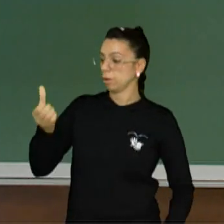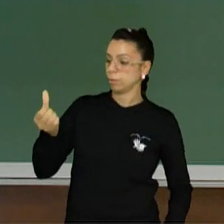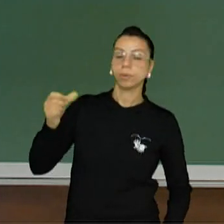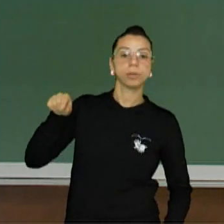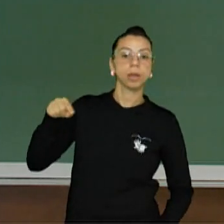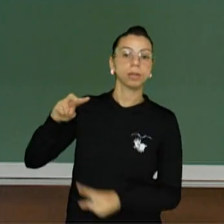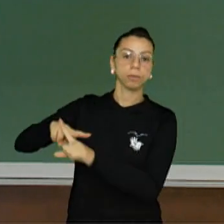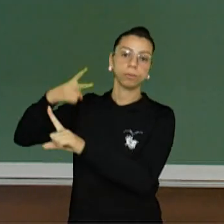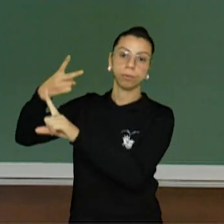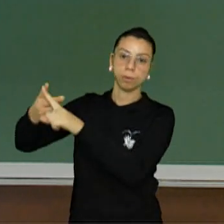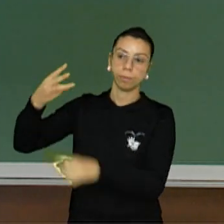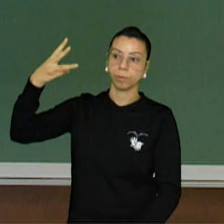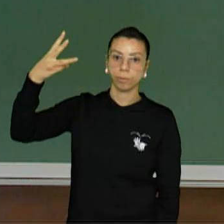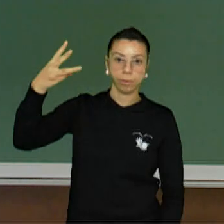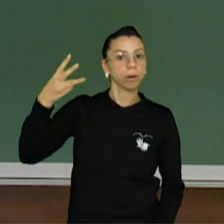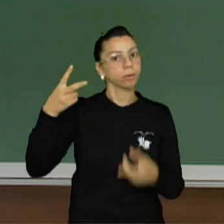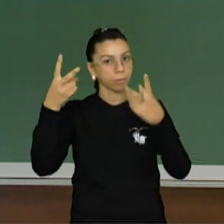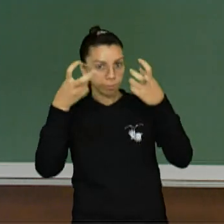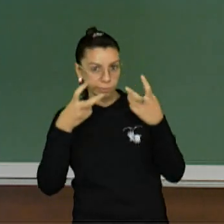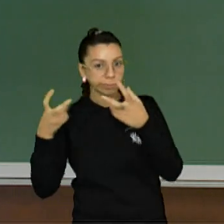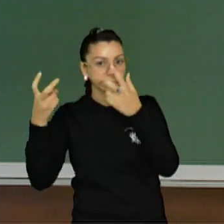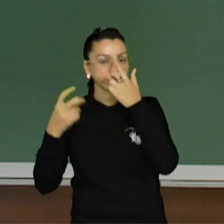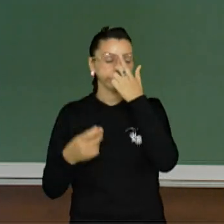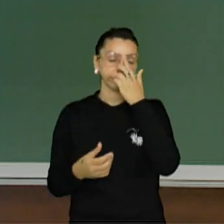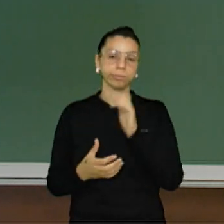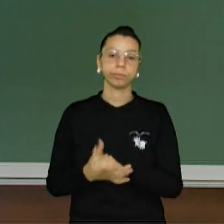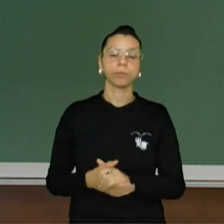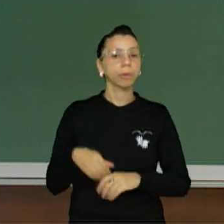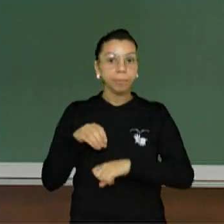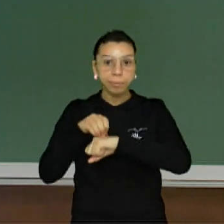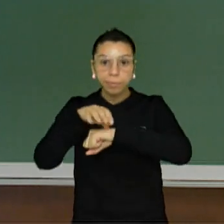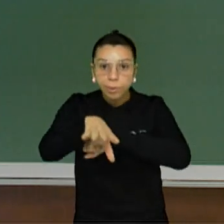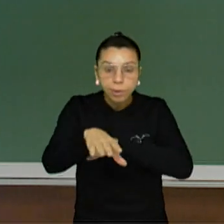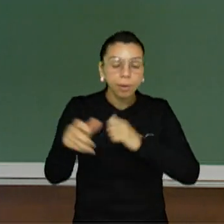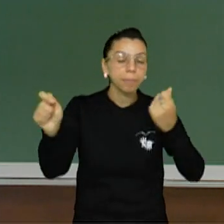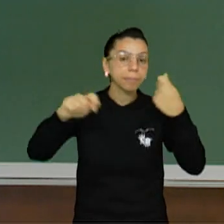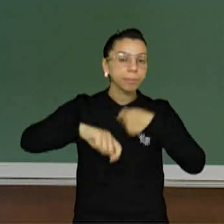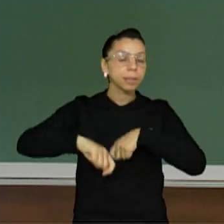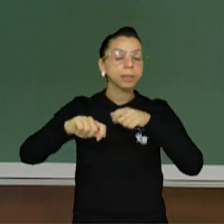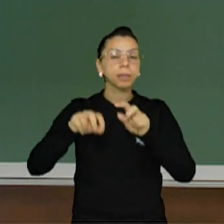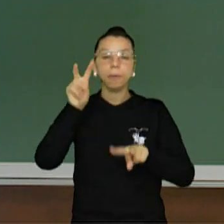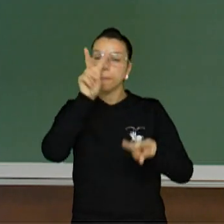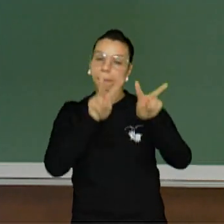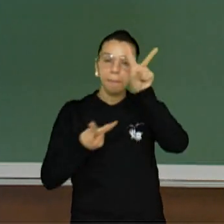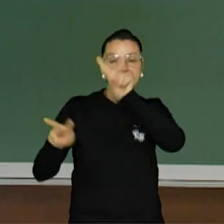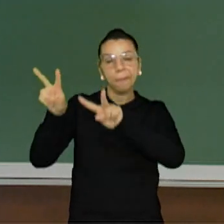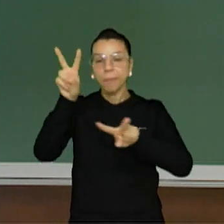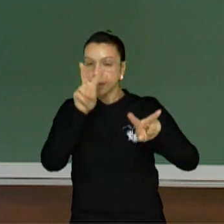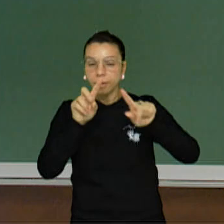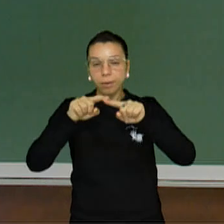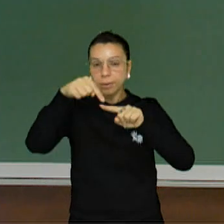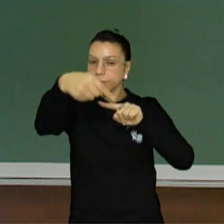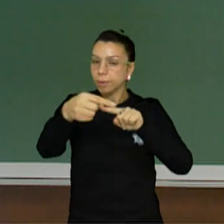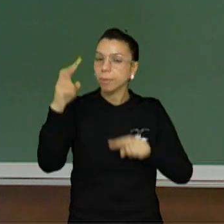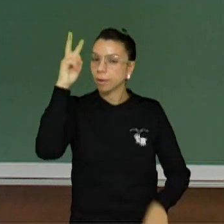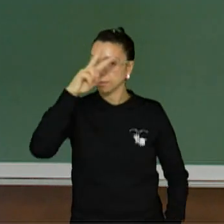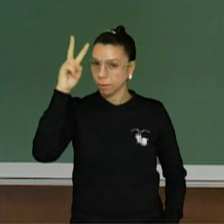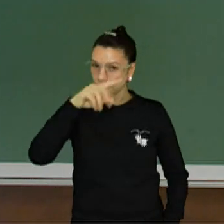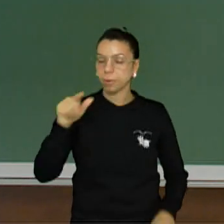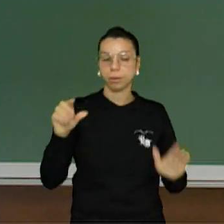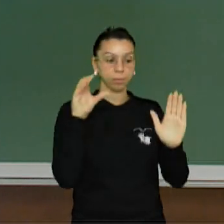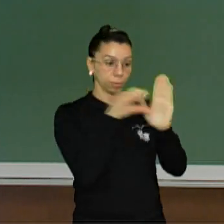Então, observa essa propriedade. E qual que é a minha dica? Você deve olhar a matriz e depois, lembrando